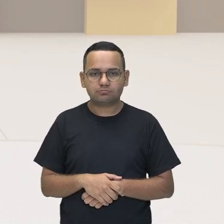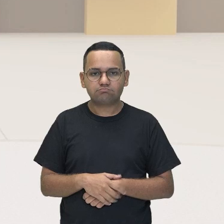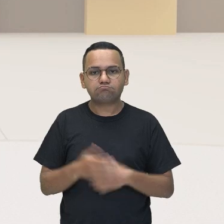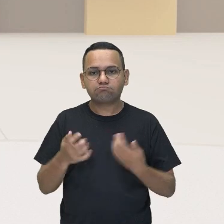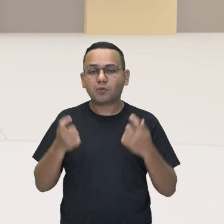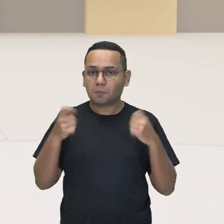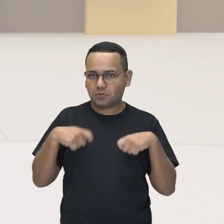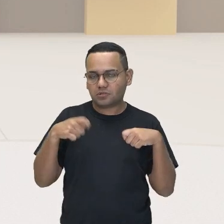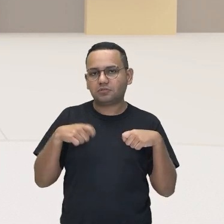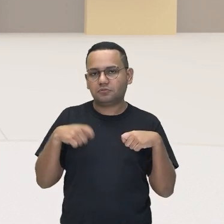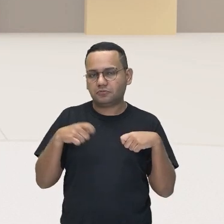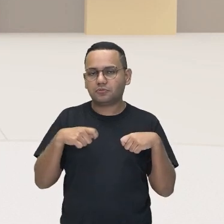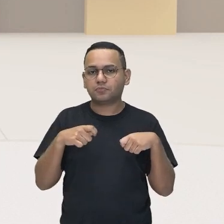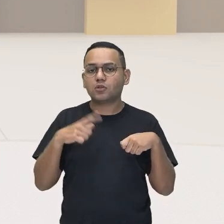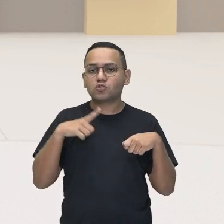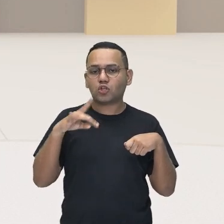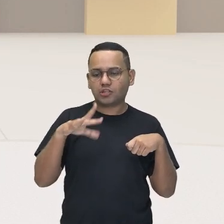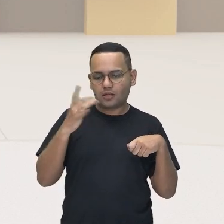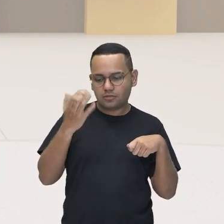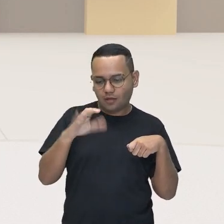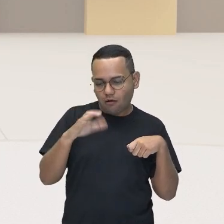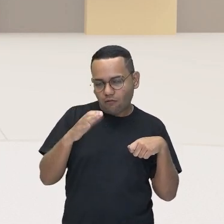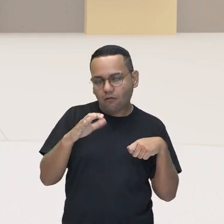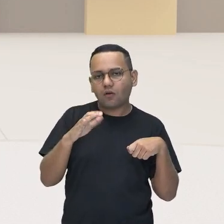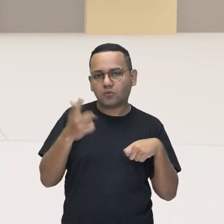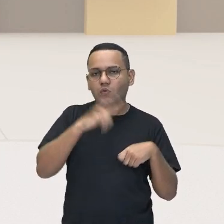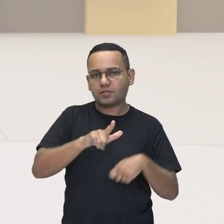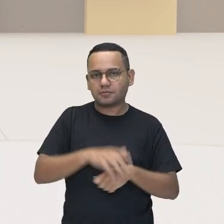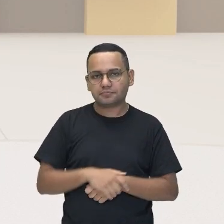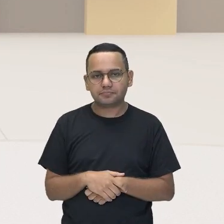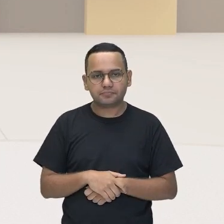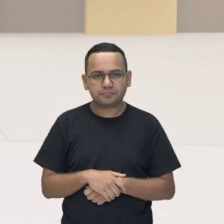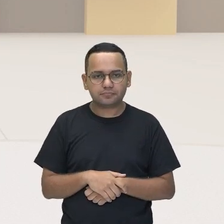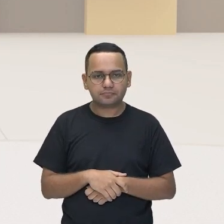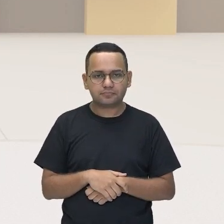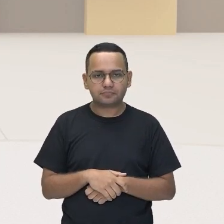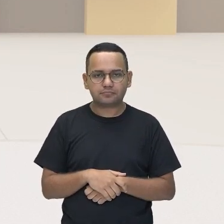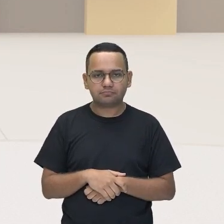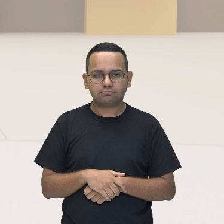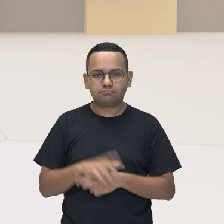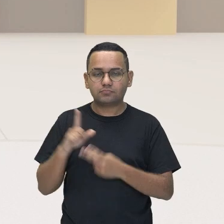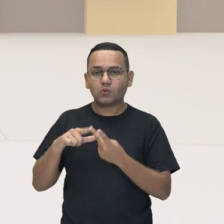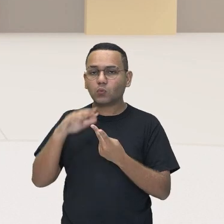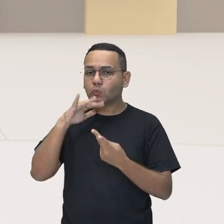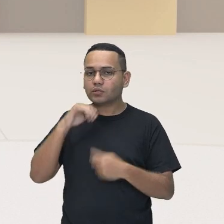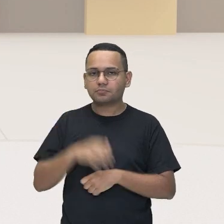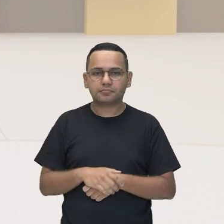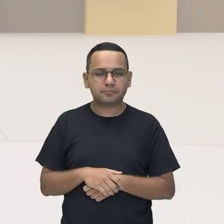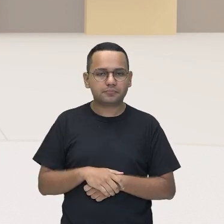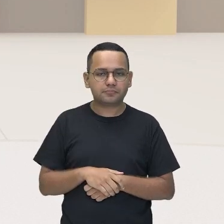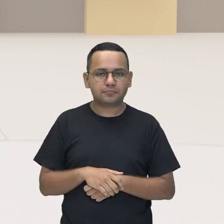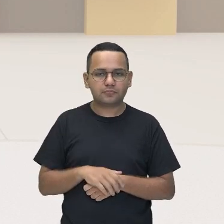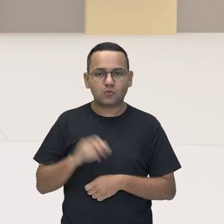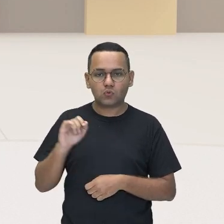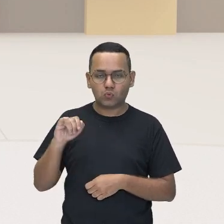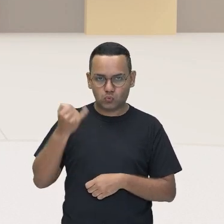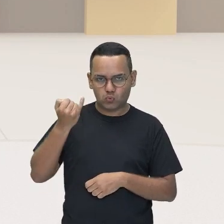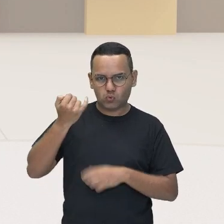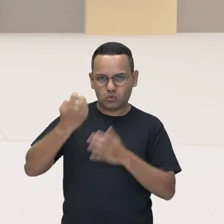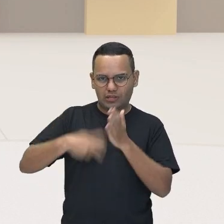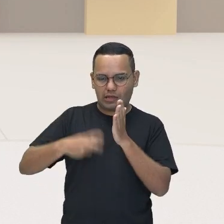disponível na sua conta. Se está lá, você pode usar tranquilamente. Quais as desvantagens? Altas taxas de juros